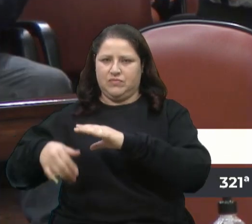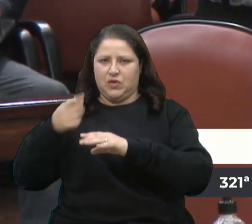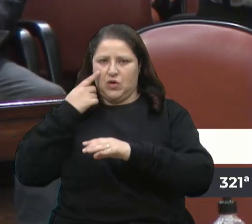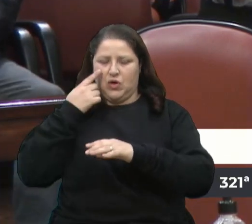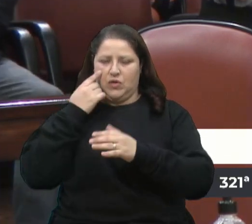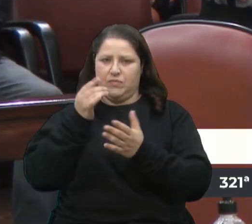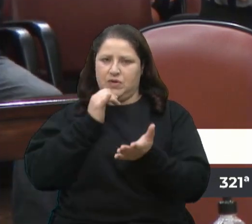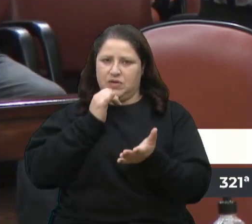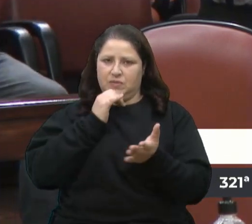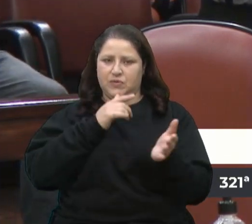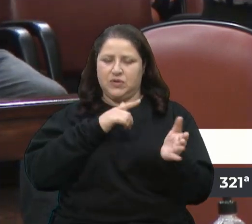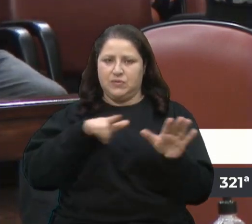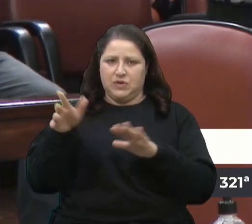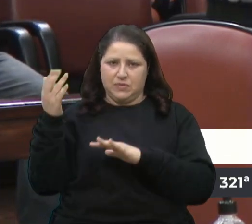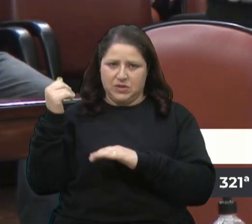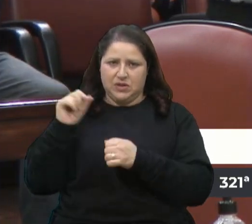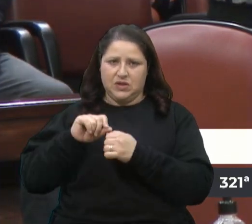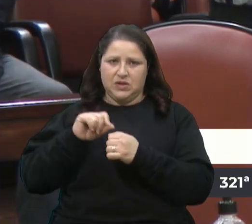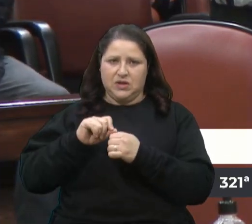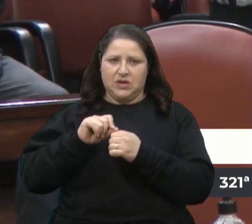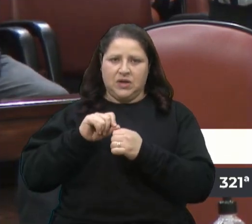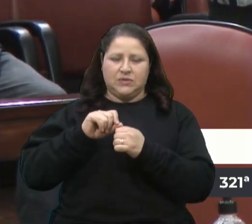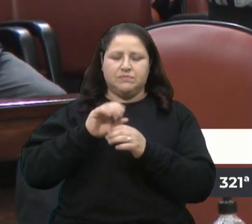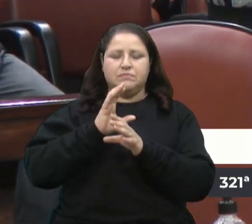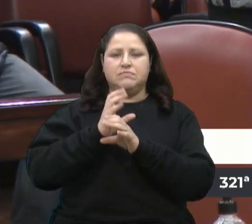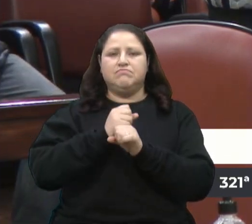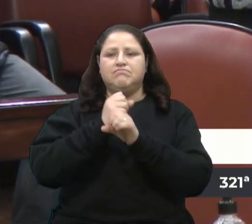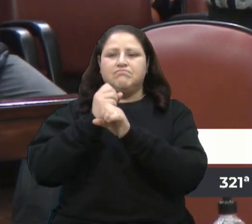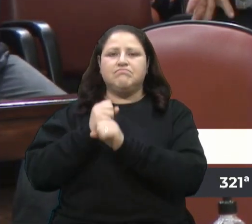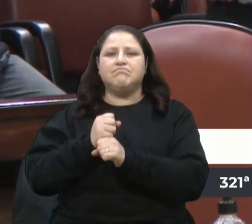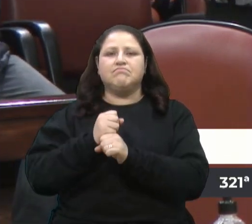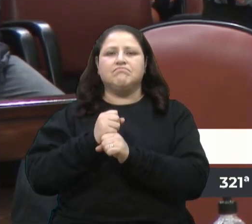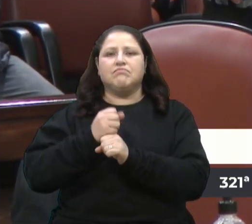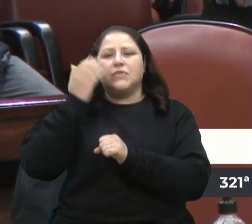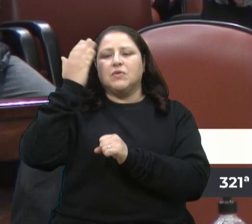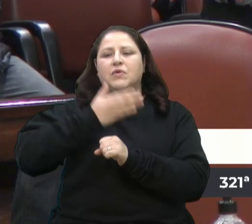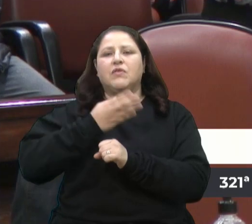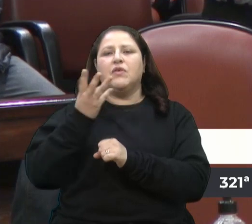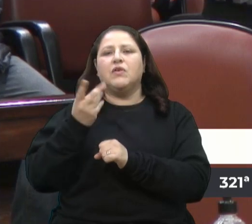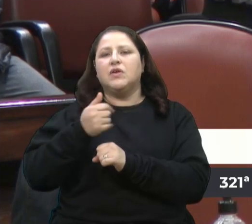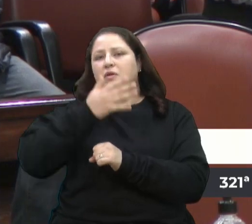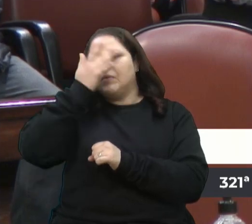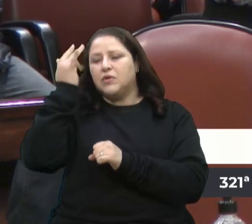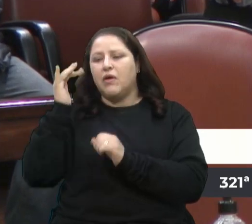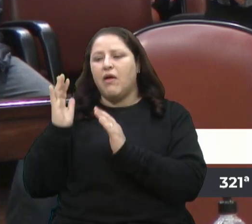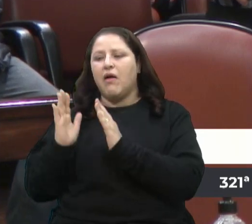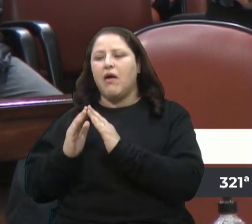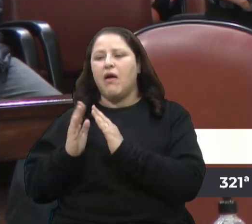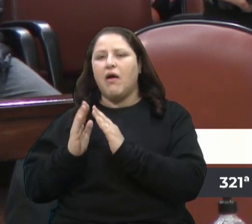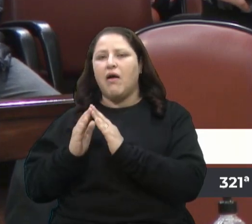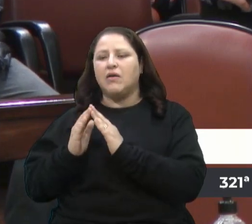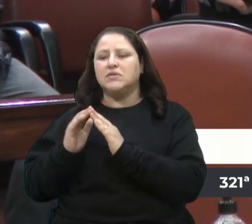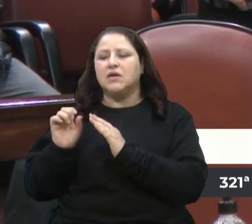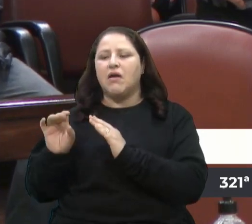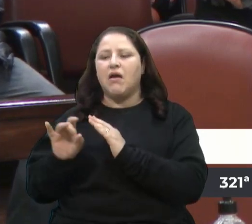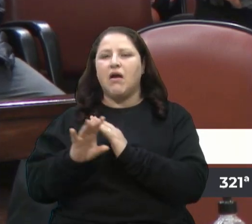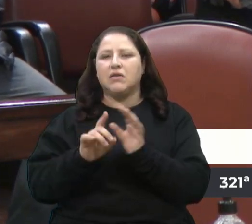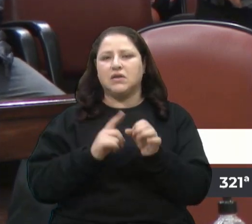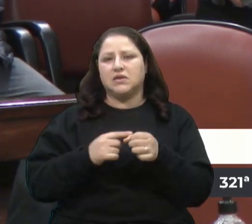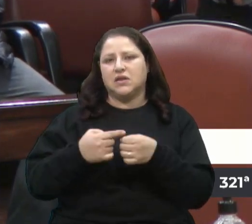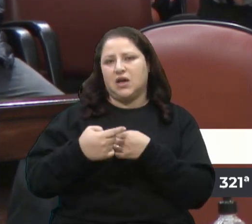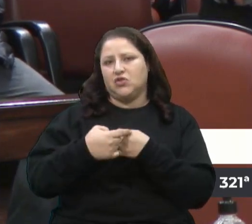demográfico, saiu a população dos municípios aqui da região. Ontem a gente discutia